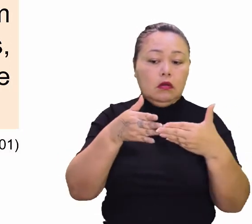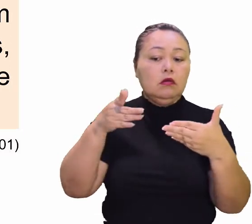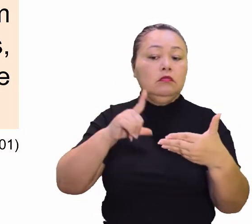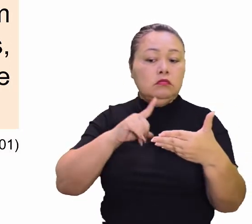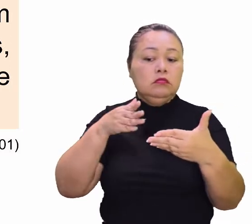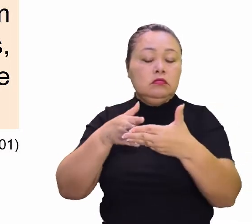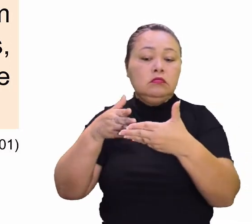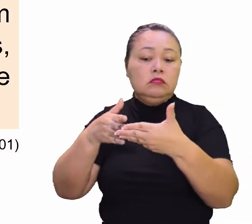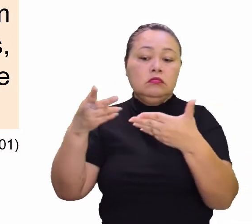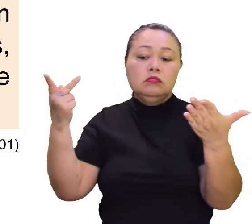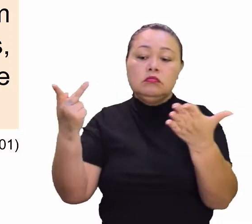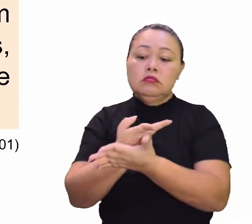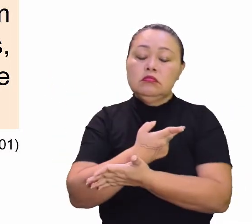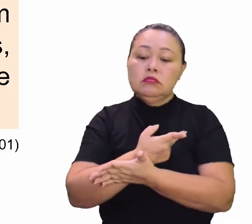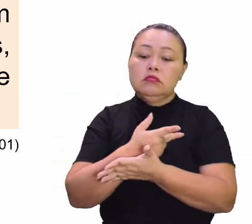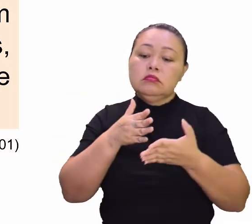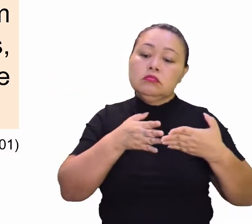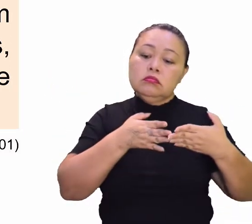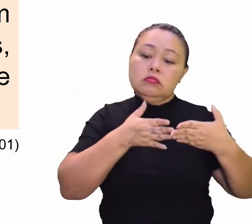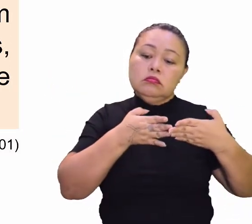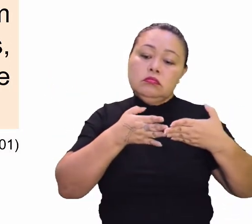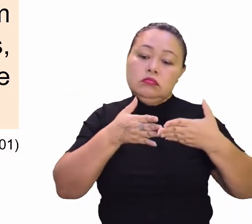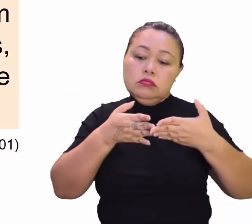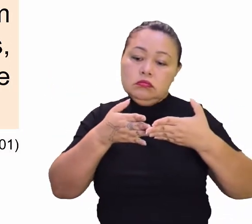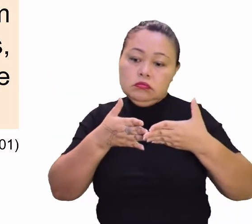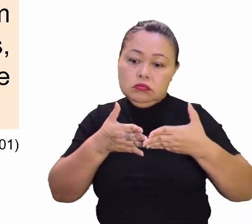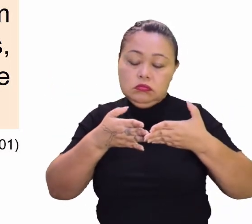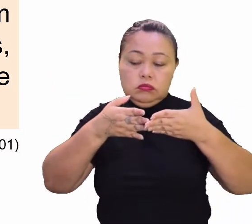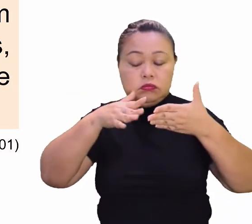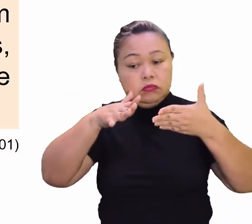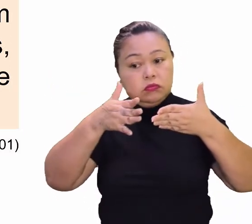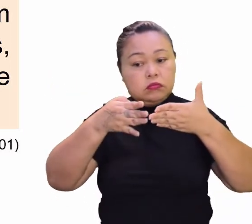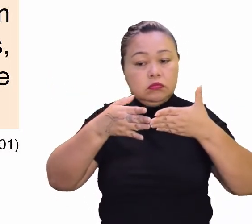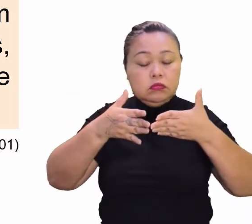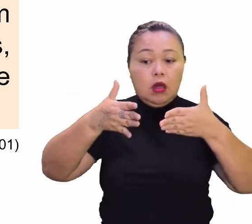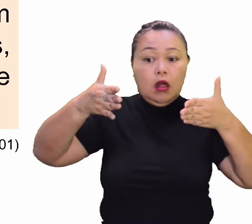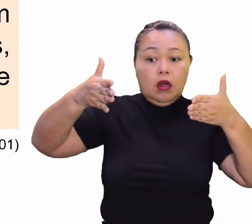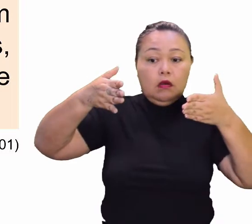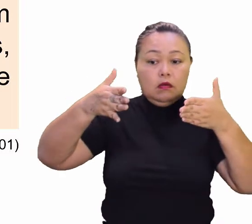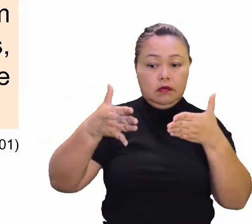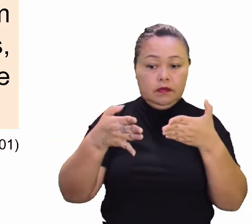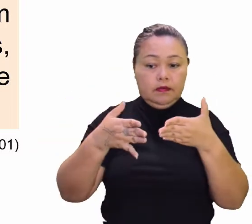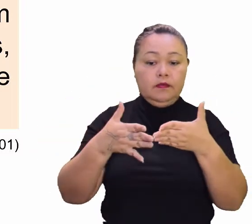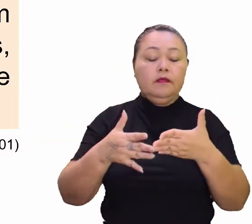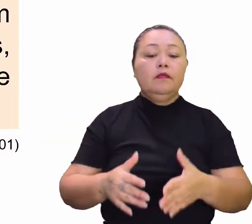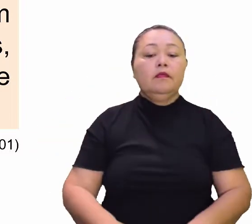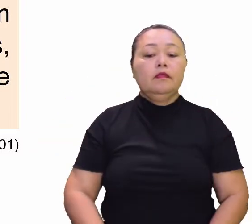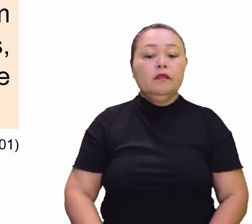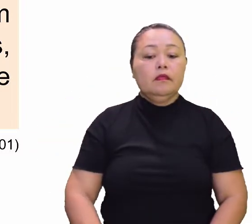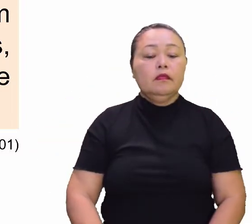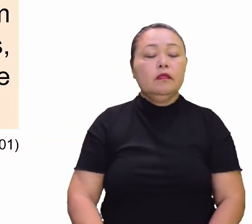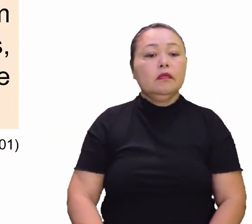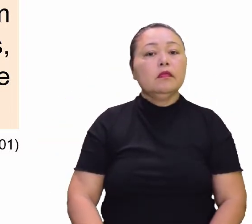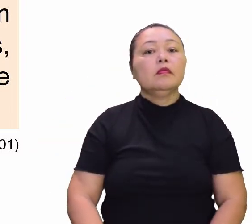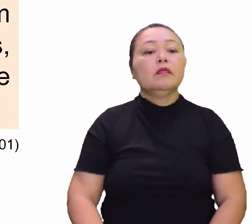acontecer as embarcações de Exato. alto e médios calados. Muito bem.